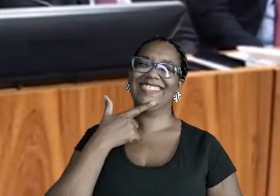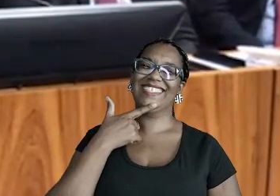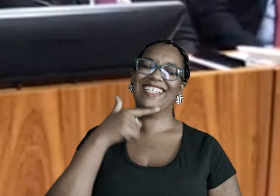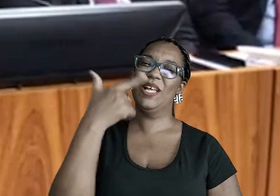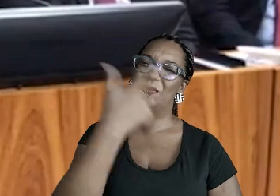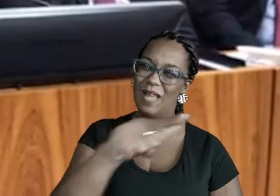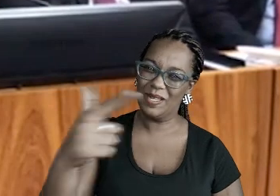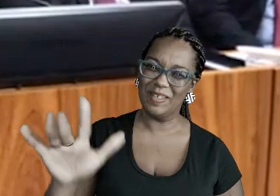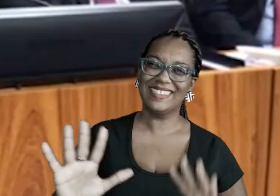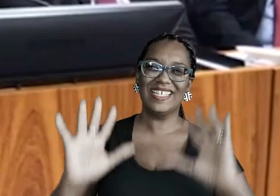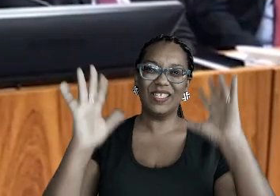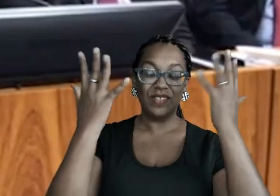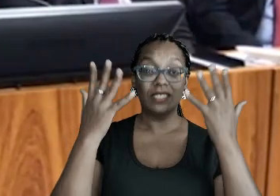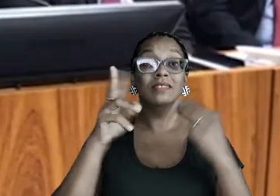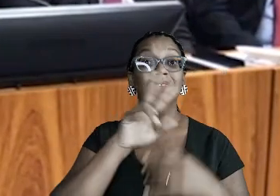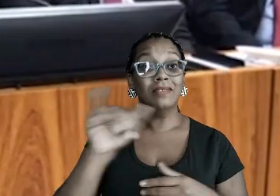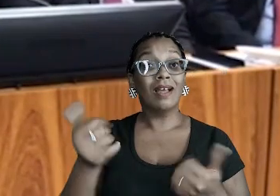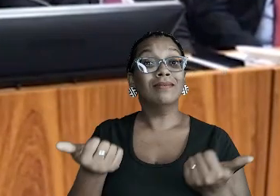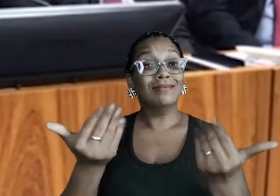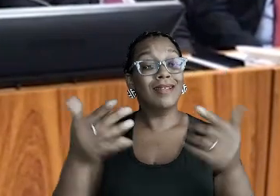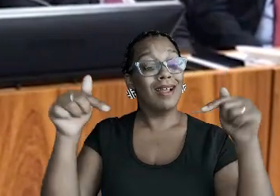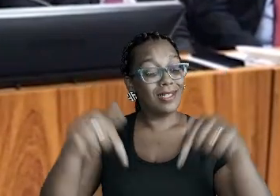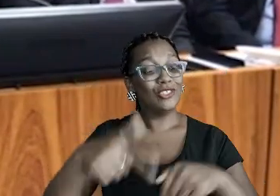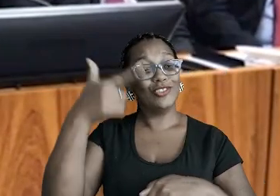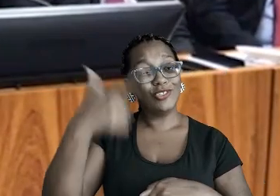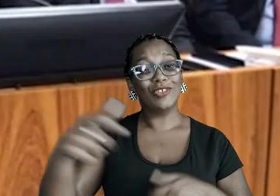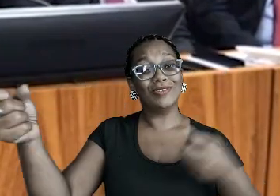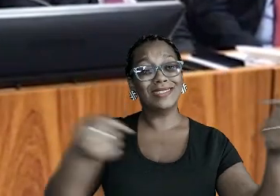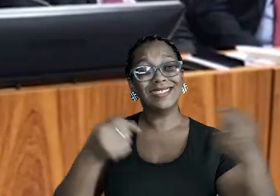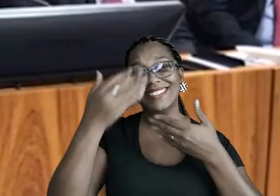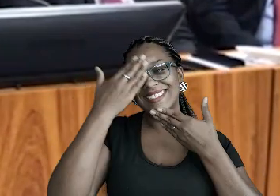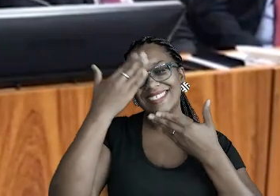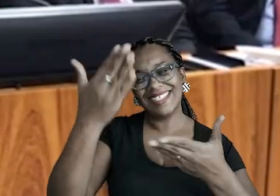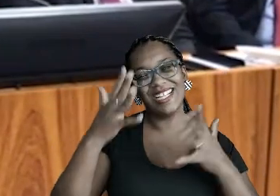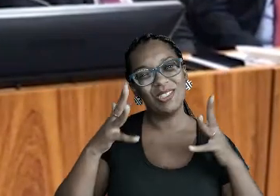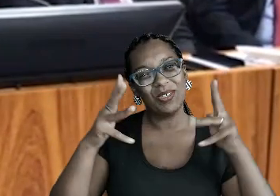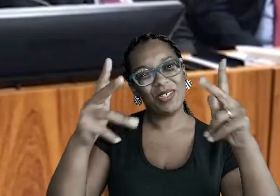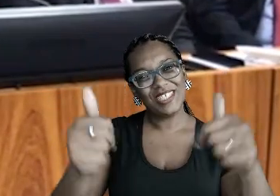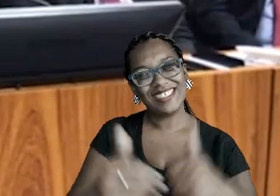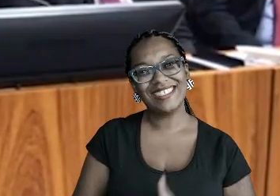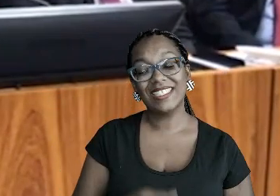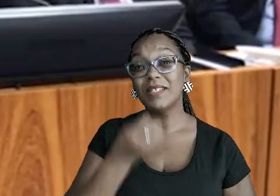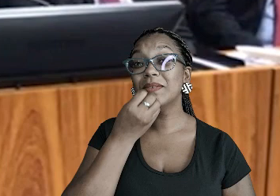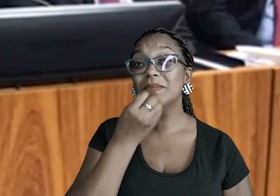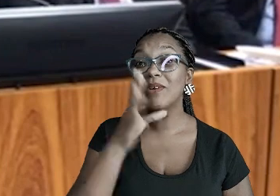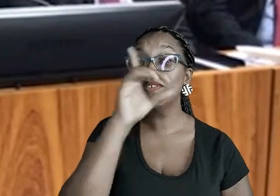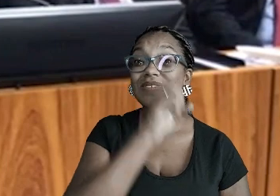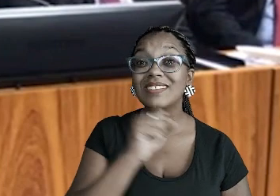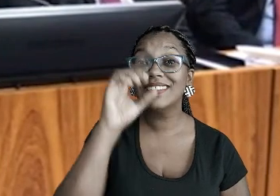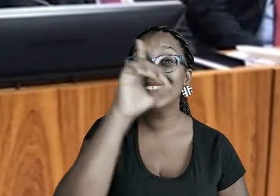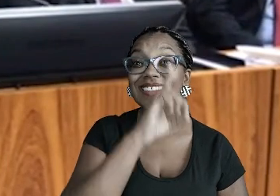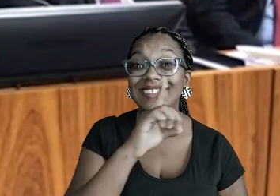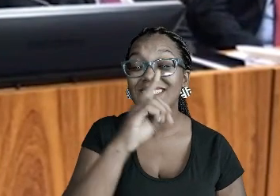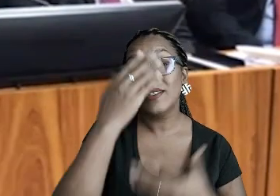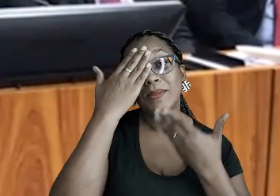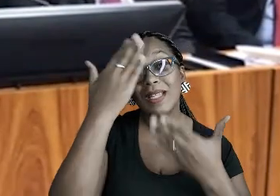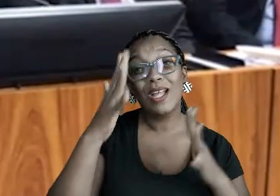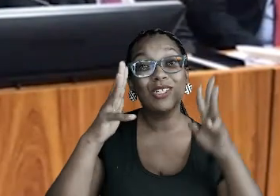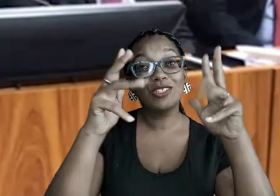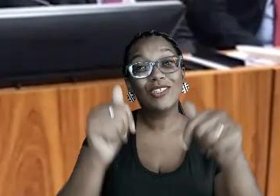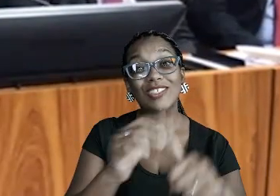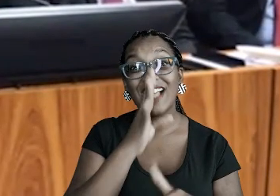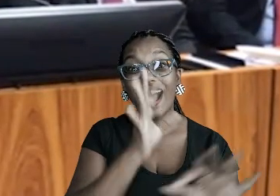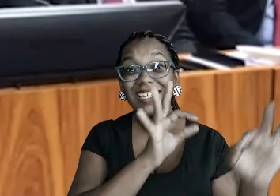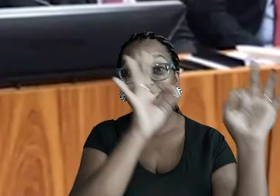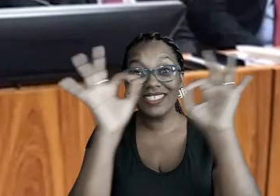muitos eventos como esse e vai trazemos aqui novamente eu agradeço a todos bom final de semana Obrigada a